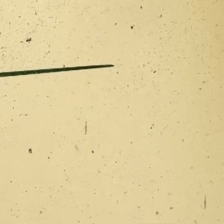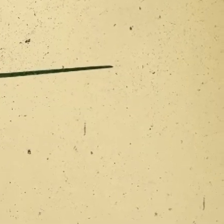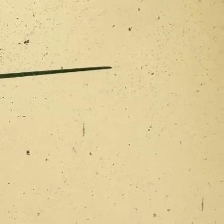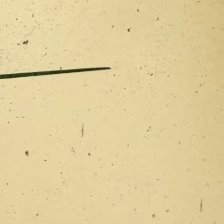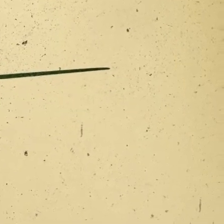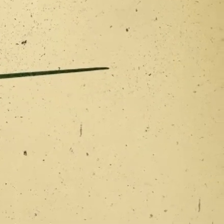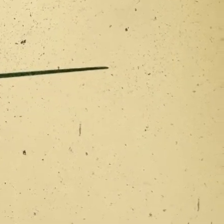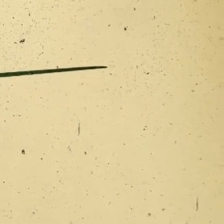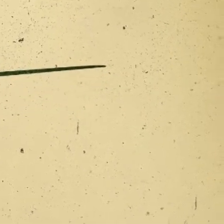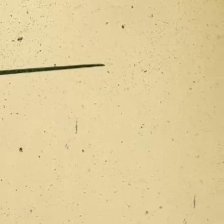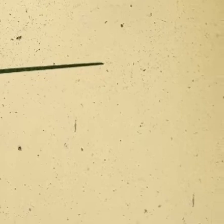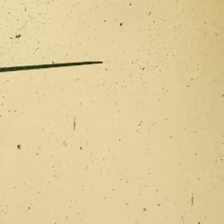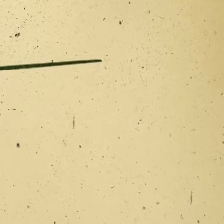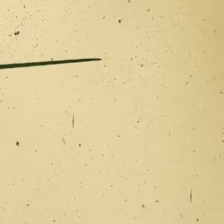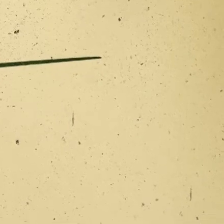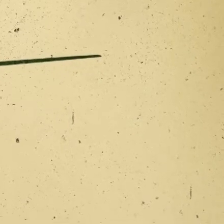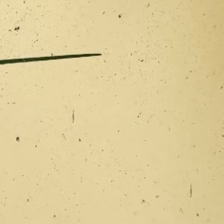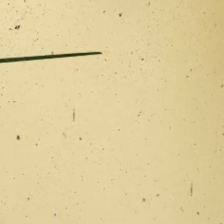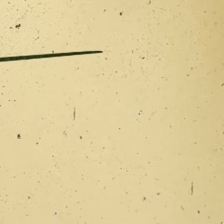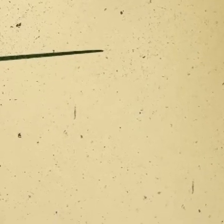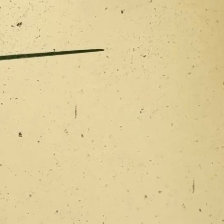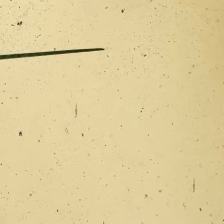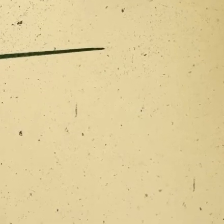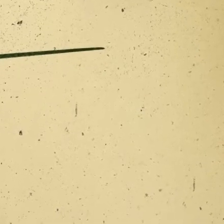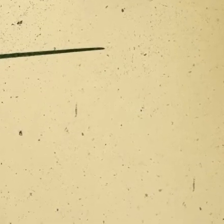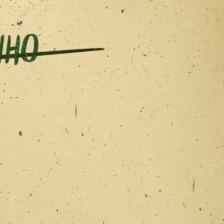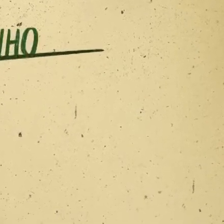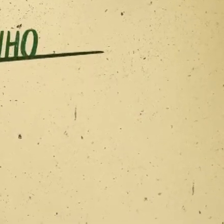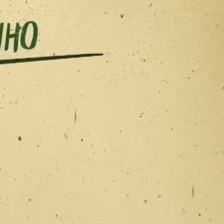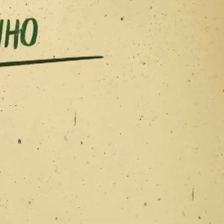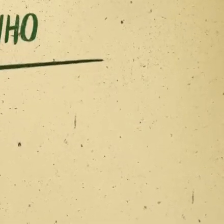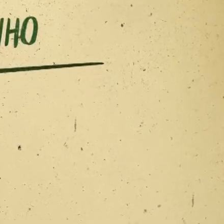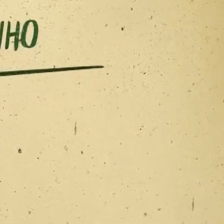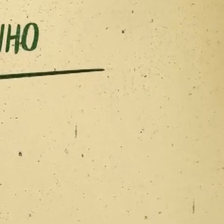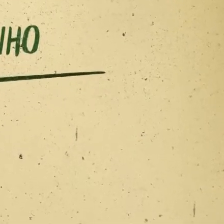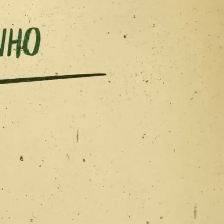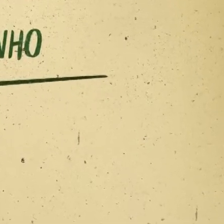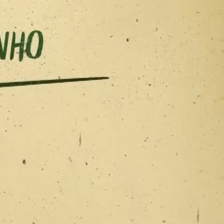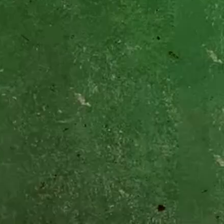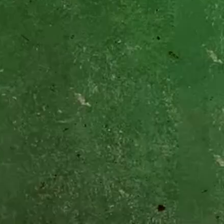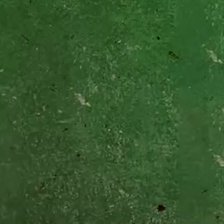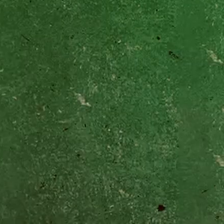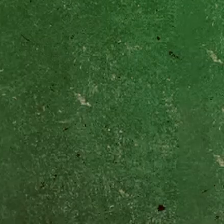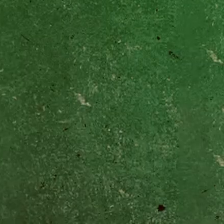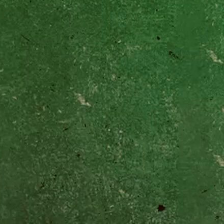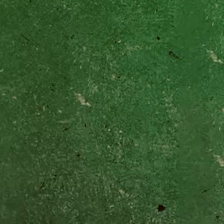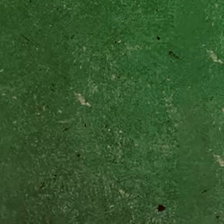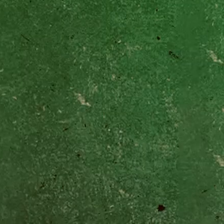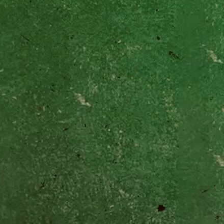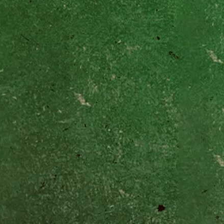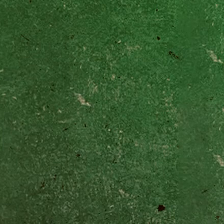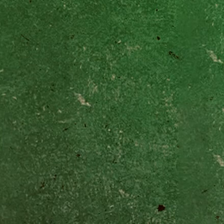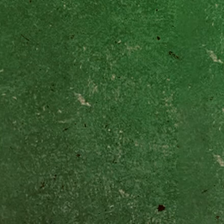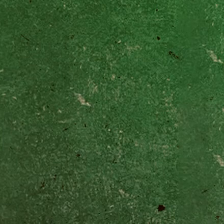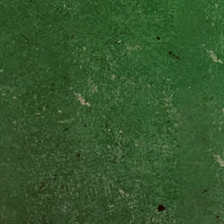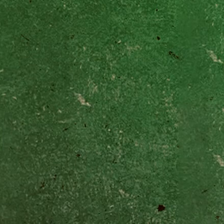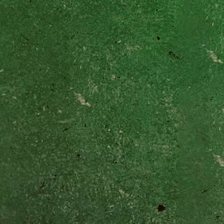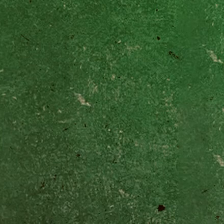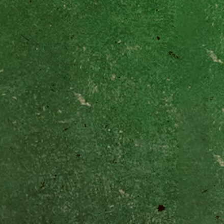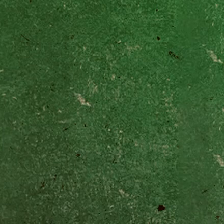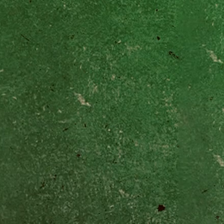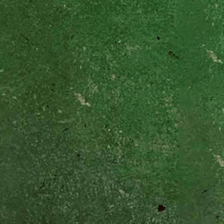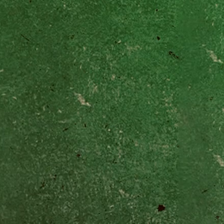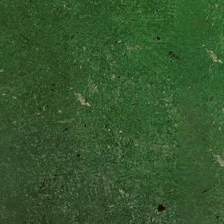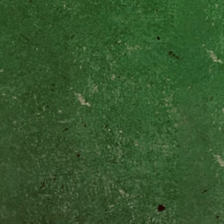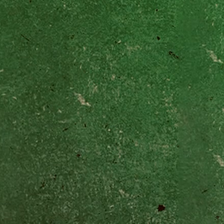o vírus pouco se espalha. Faz igual fogo de palha, que se apaga rapidinho. Prefeitura de Caruaru, fazendo o